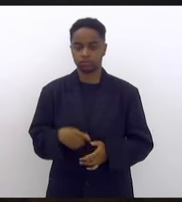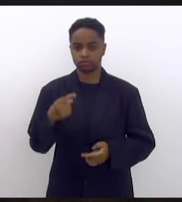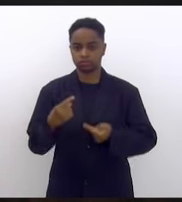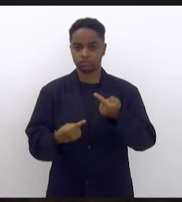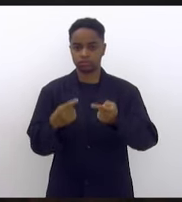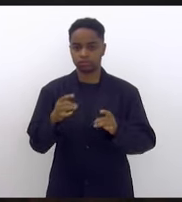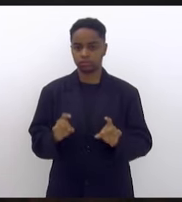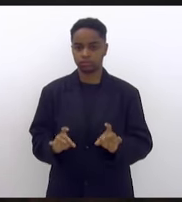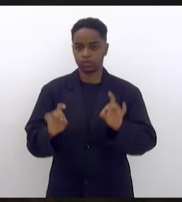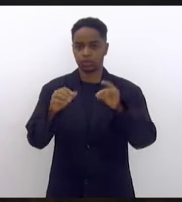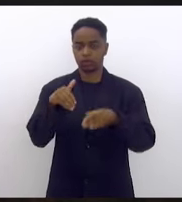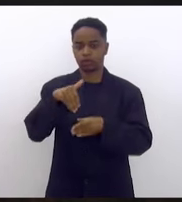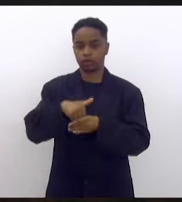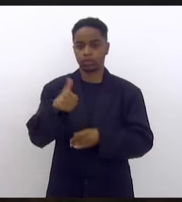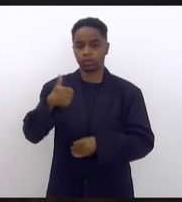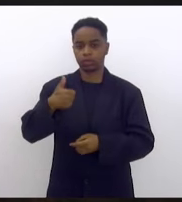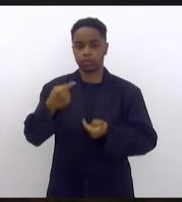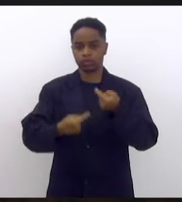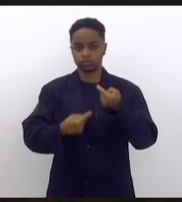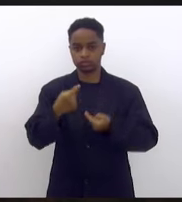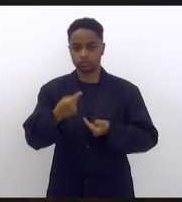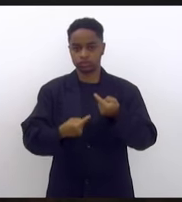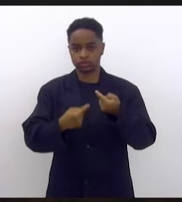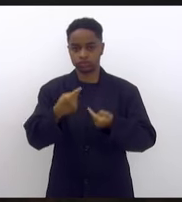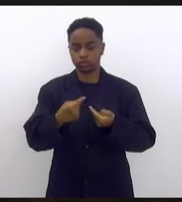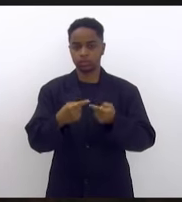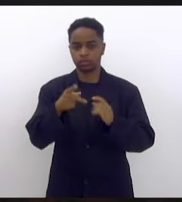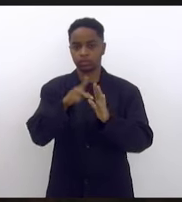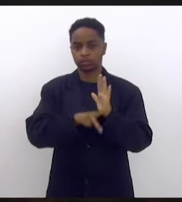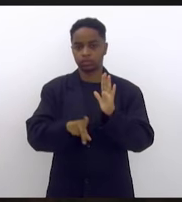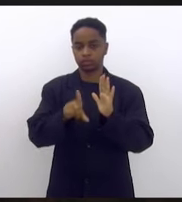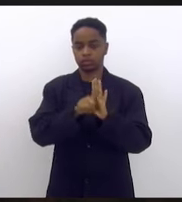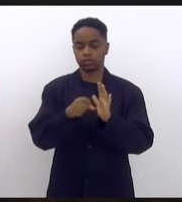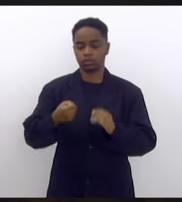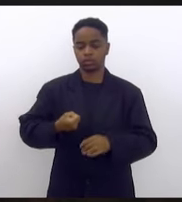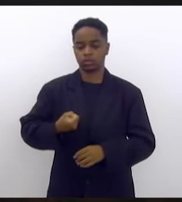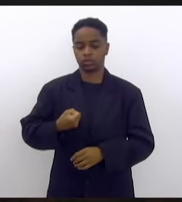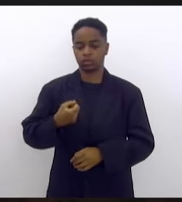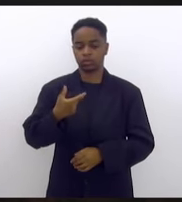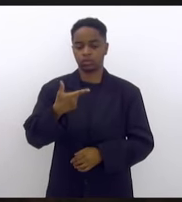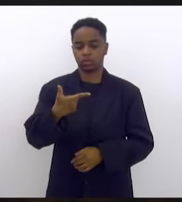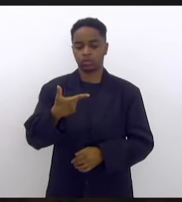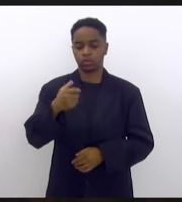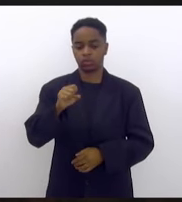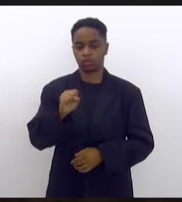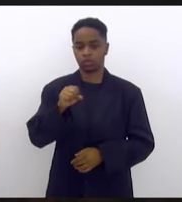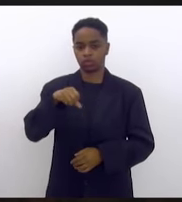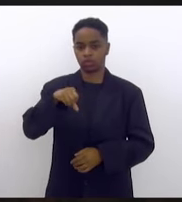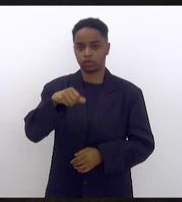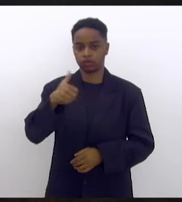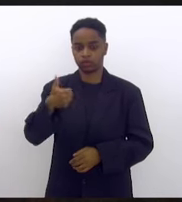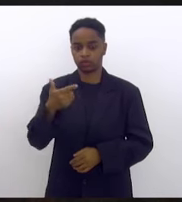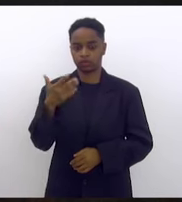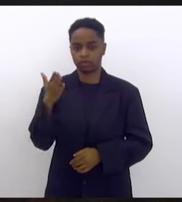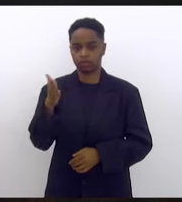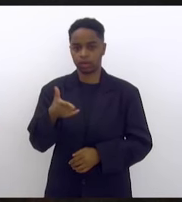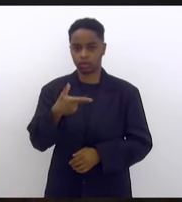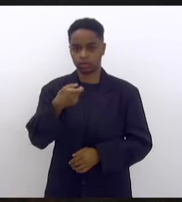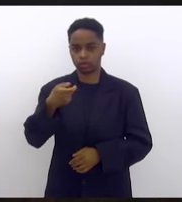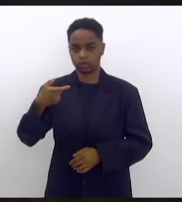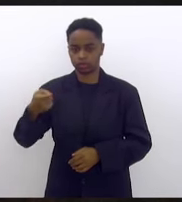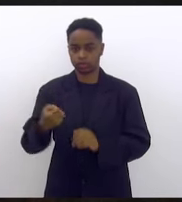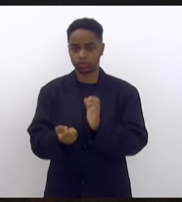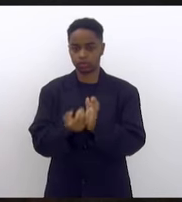ordinária, em votação, em primeira discussão, projeto de lei número 2891 de 2020, de autoria